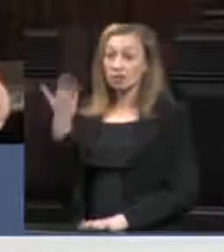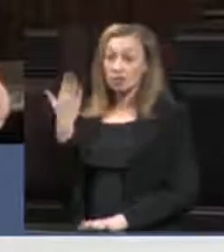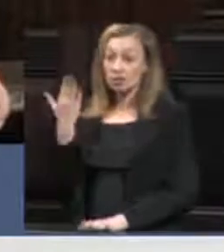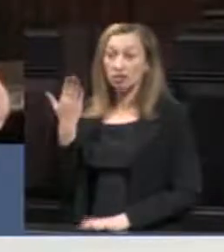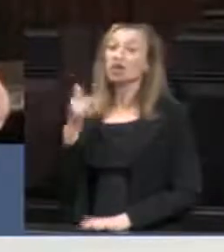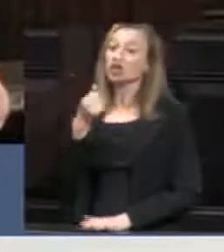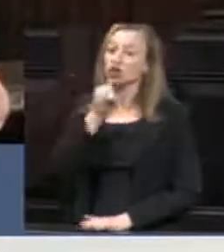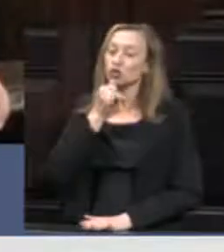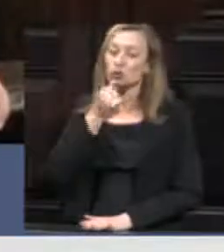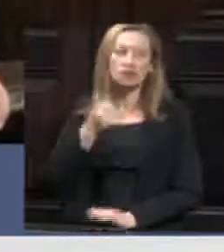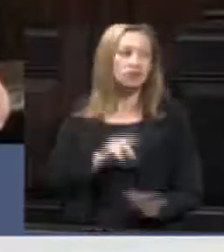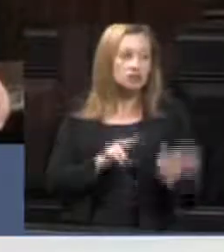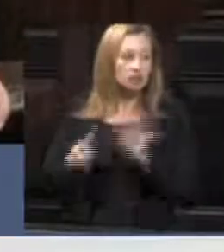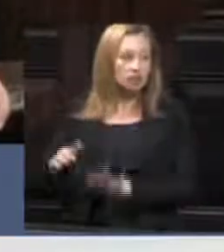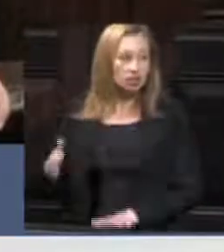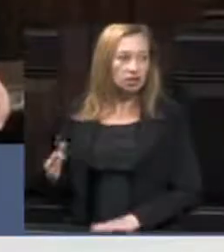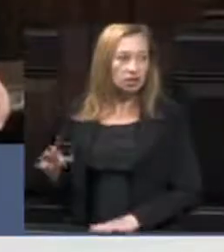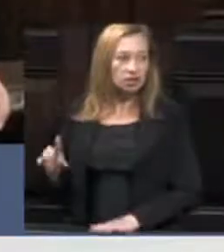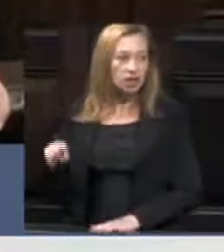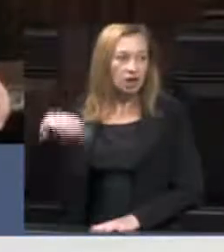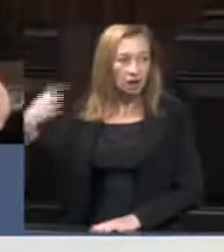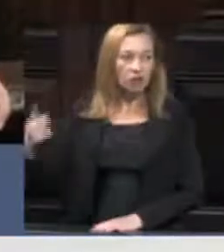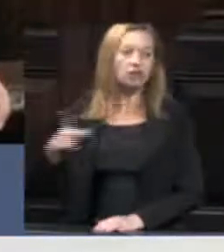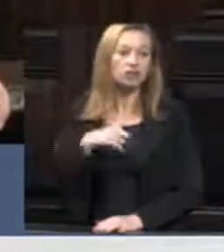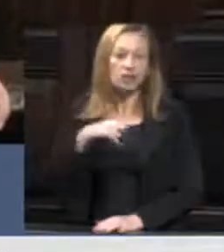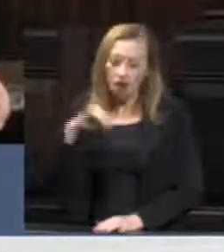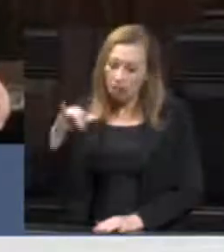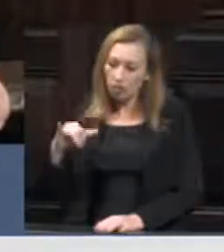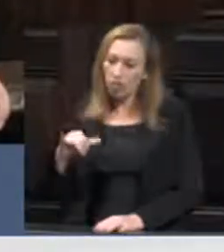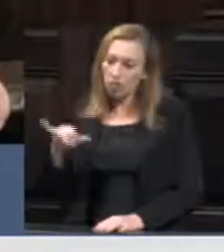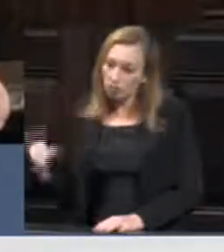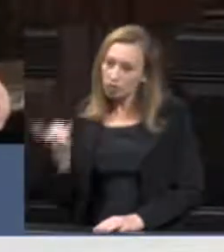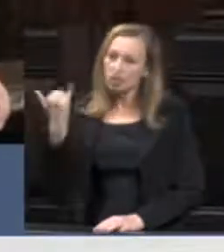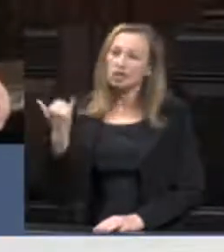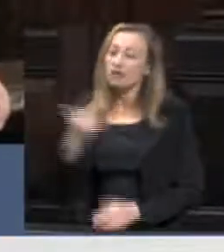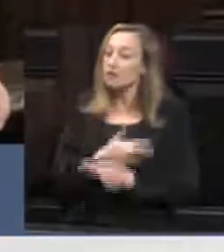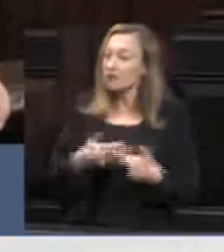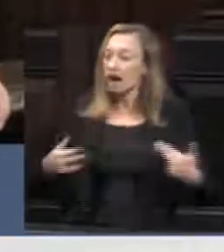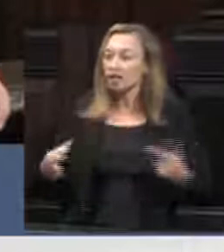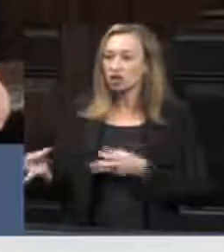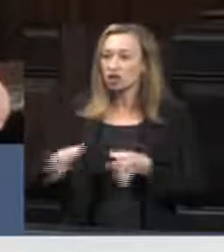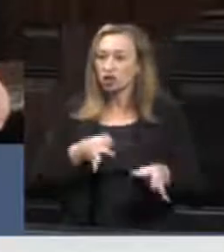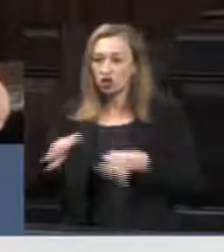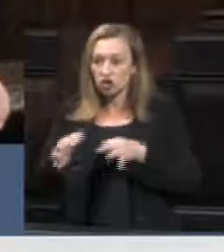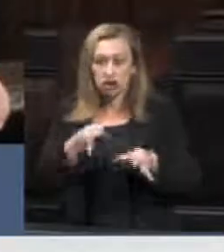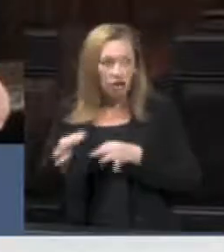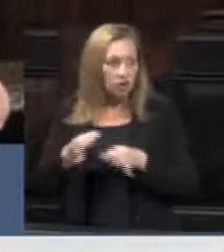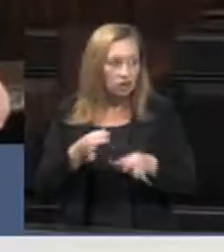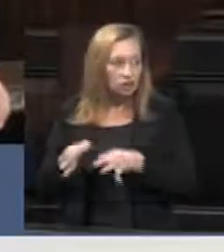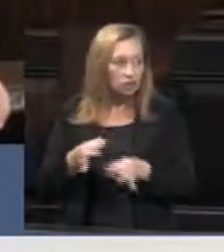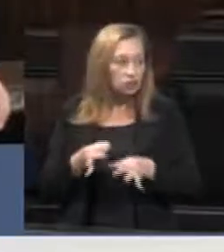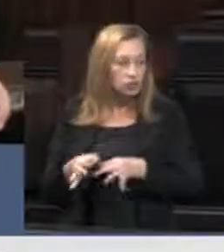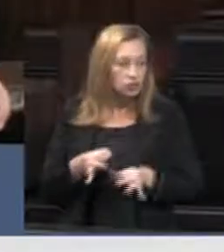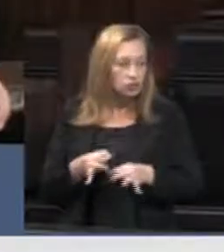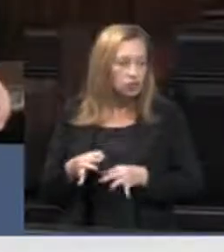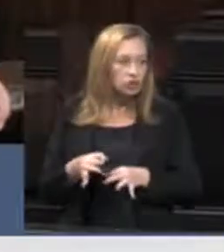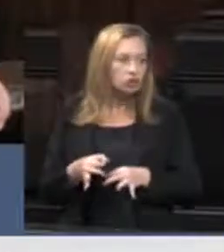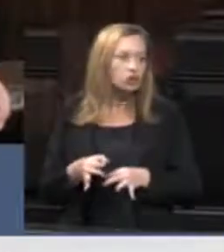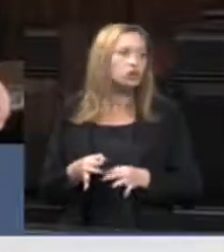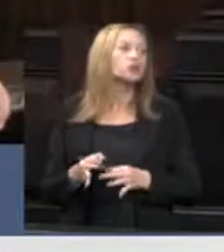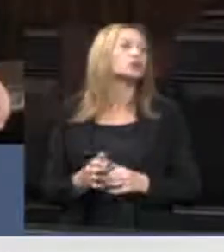oportunidade, dezenas de projetos do Executivo, do Tribunal de